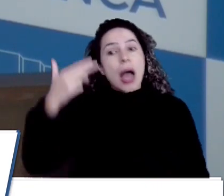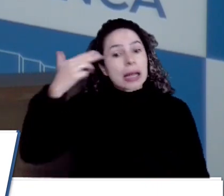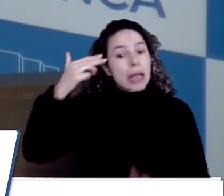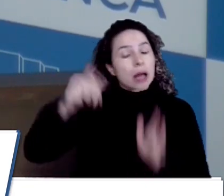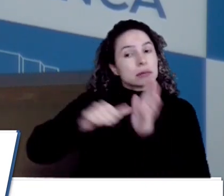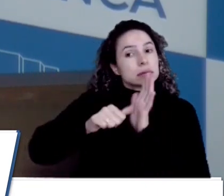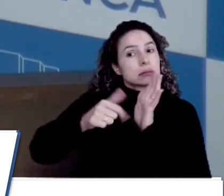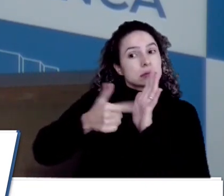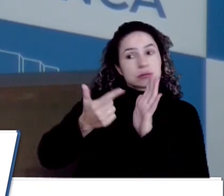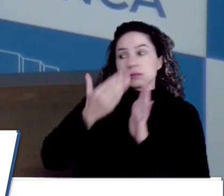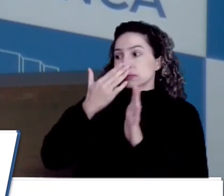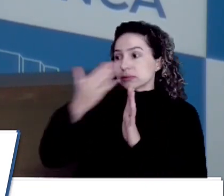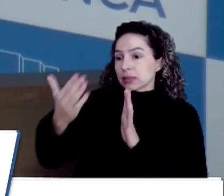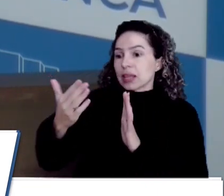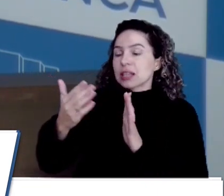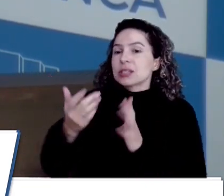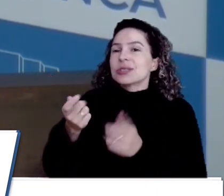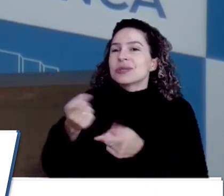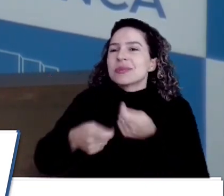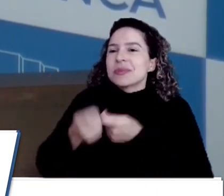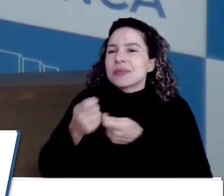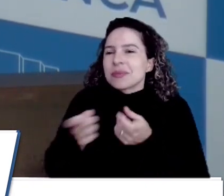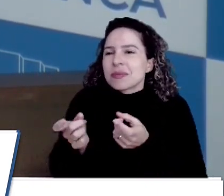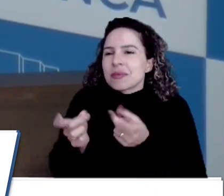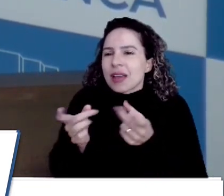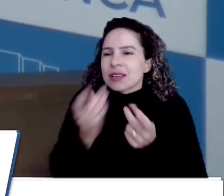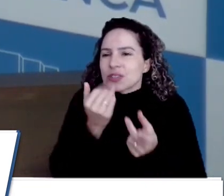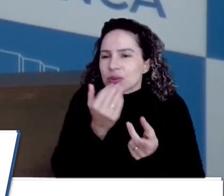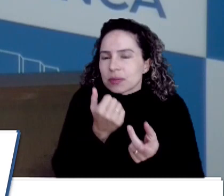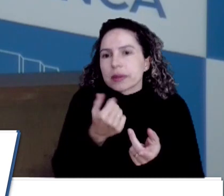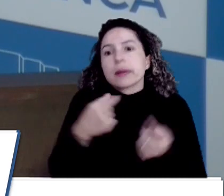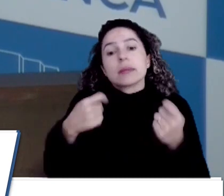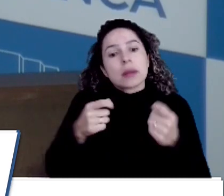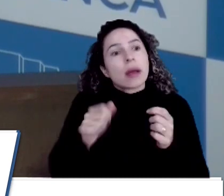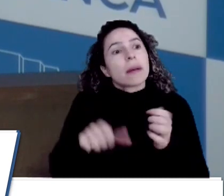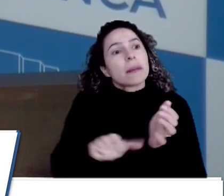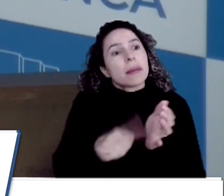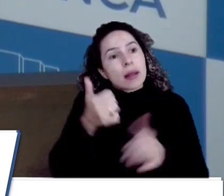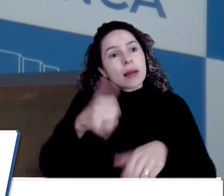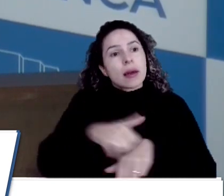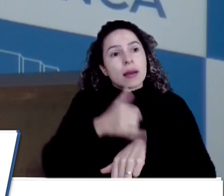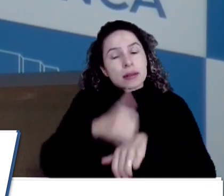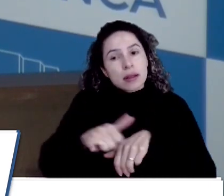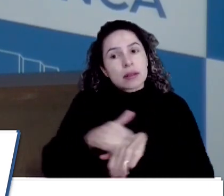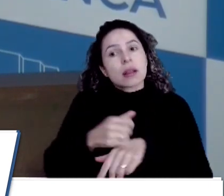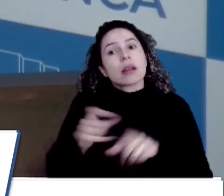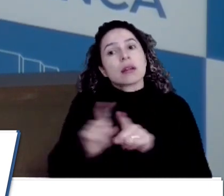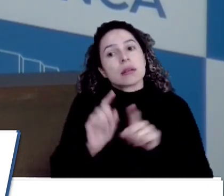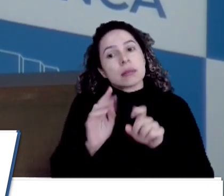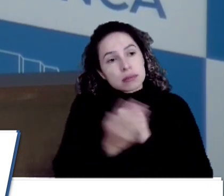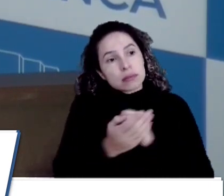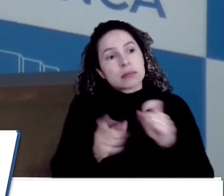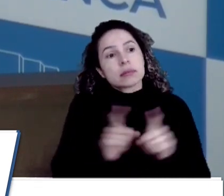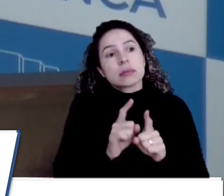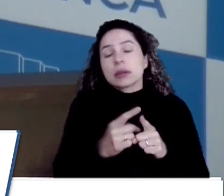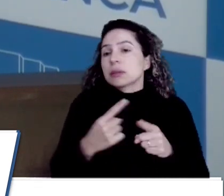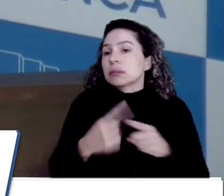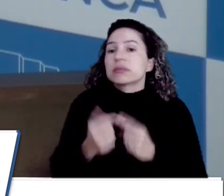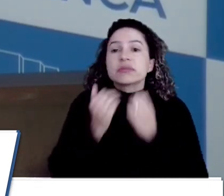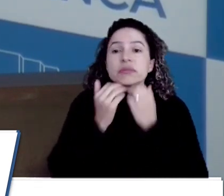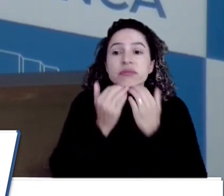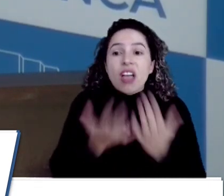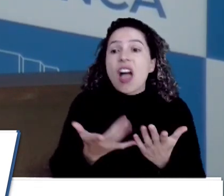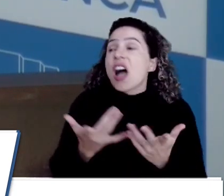do Marquinhos. Né, então, precisa de fazer os melhoramentos lá no Parque Lupercio Taveira. Né, porque não adianta ficar